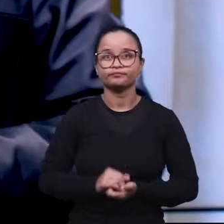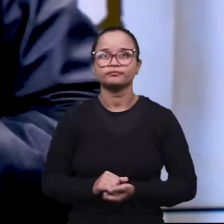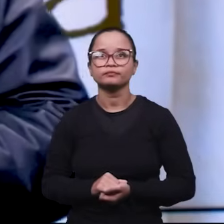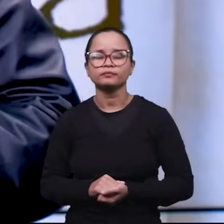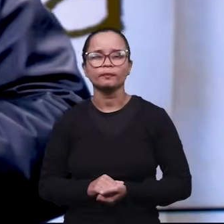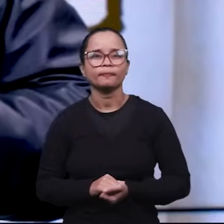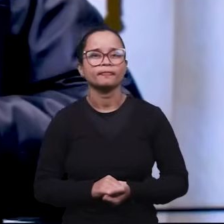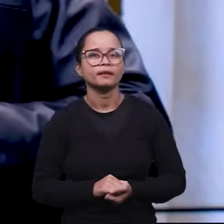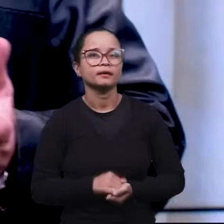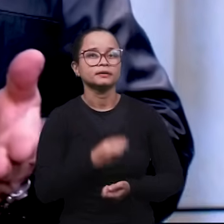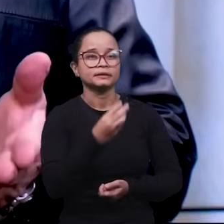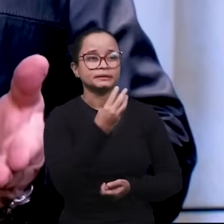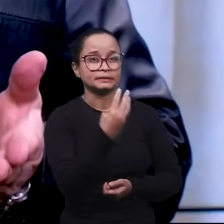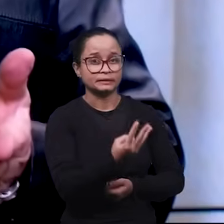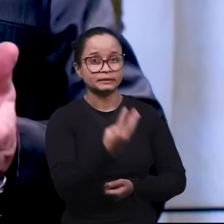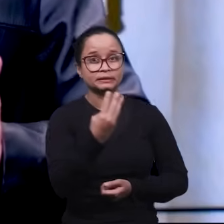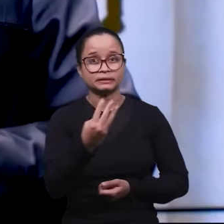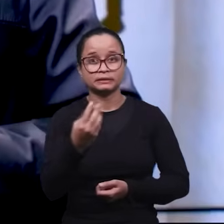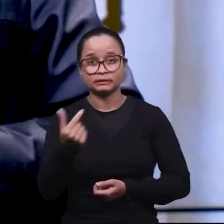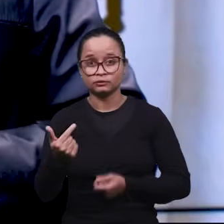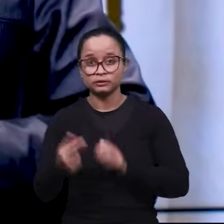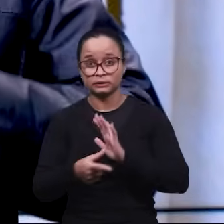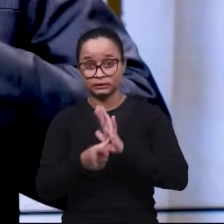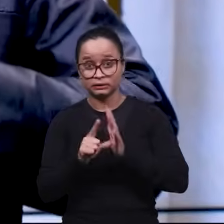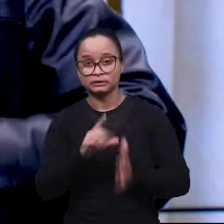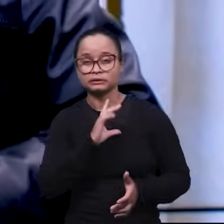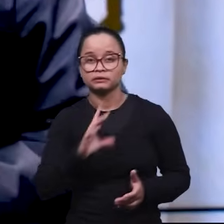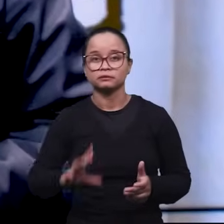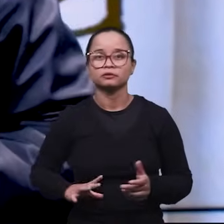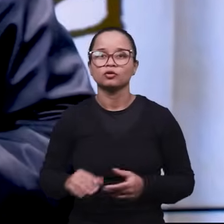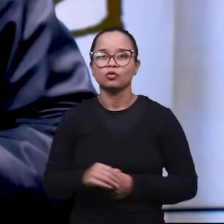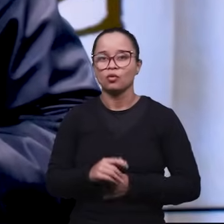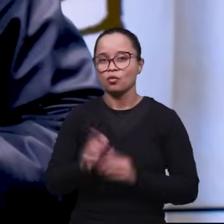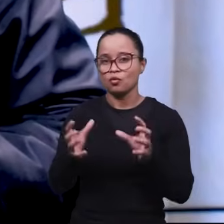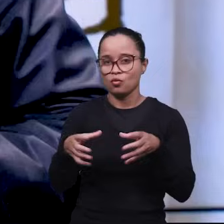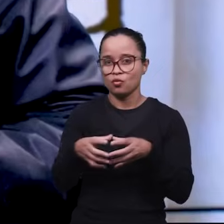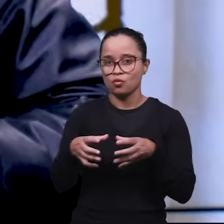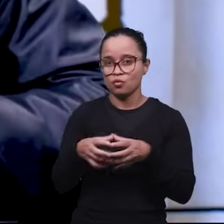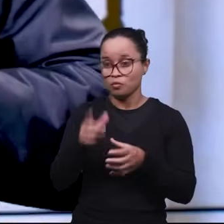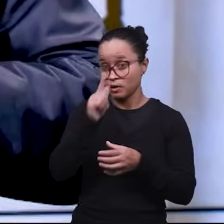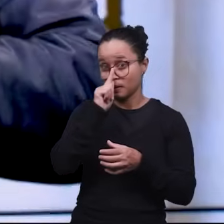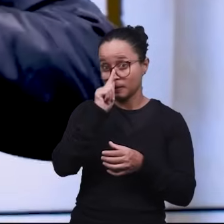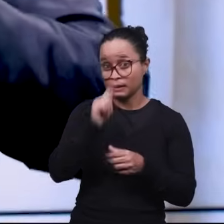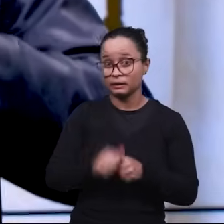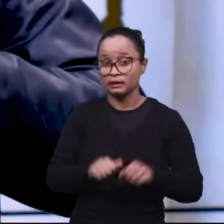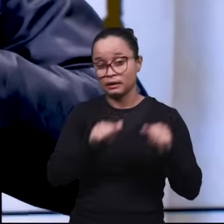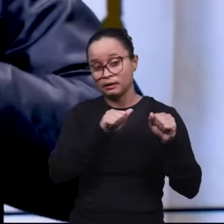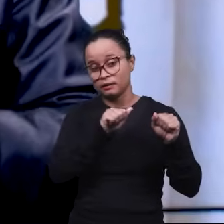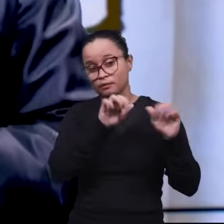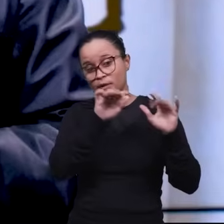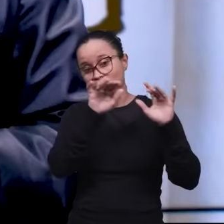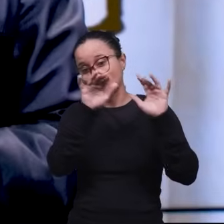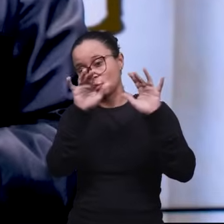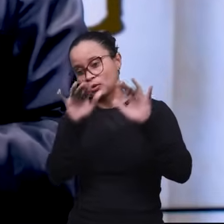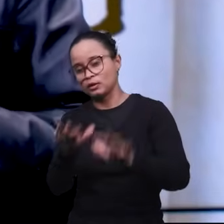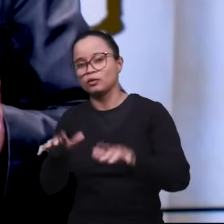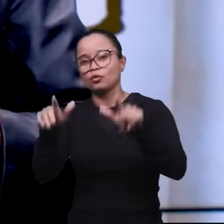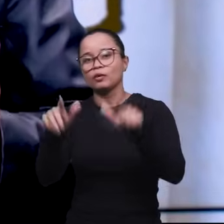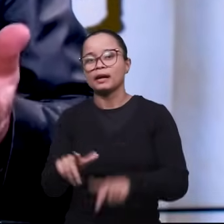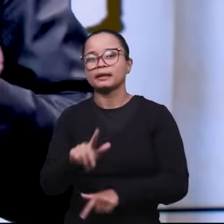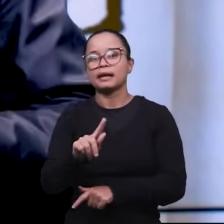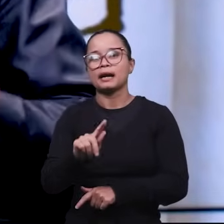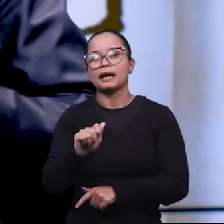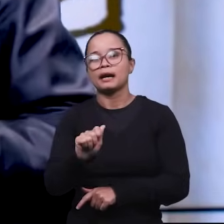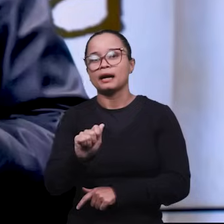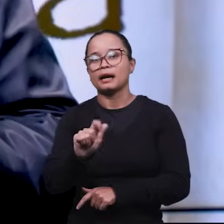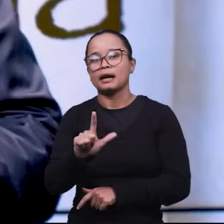Em 332 a.C., os gregos invadiram a região da Galileia. E a